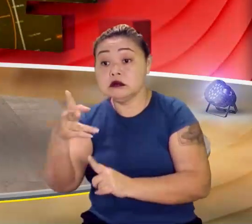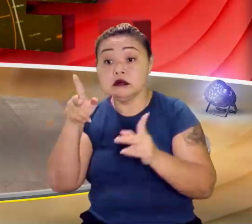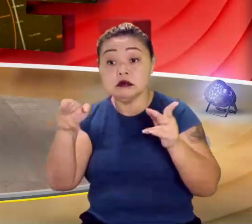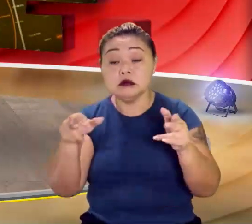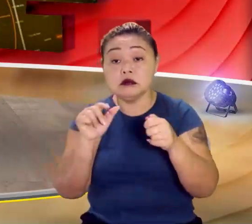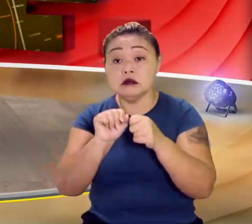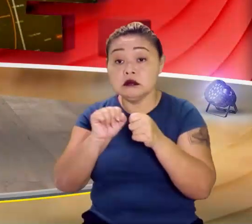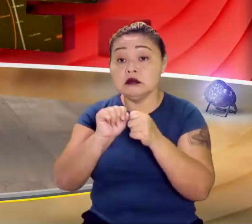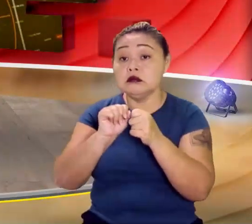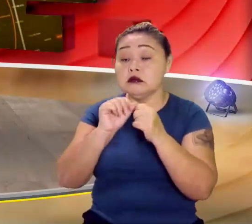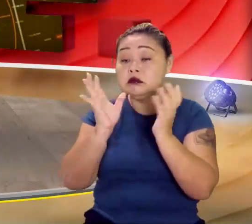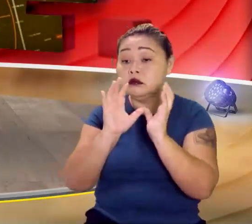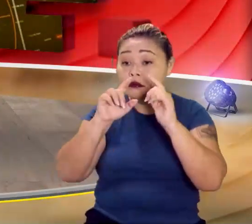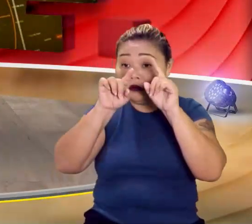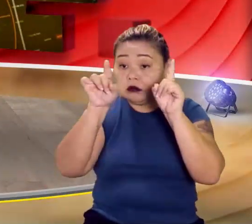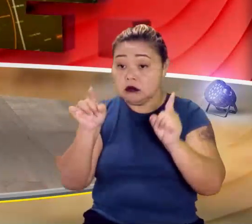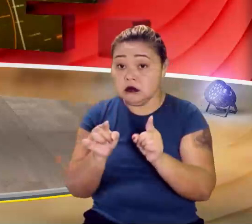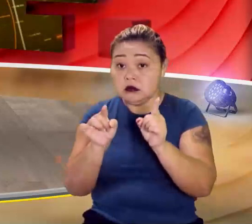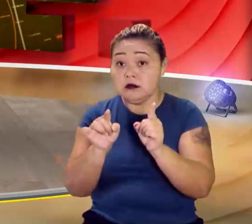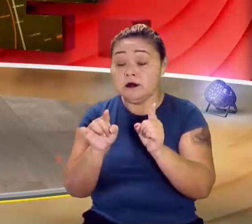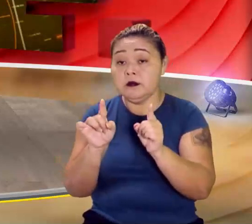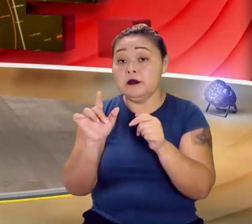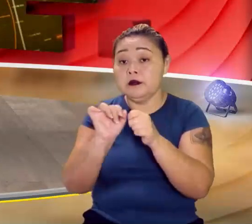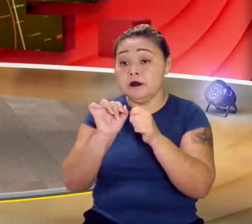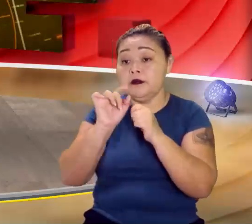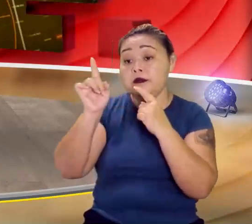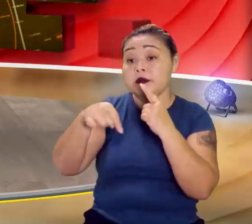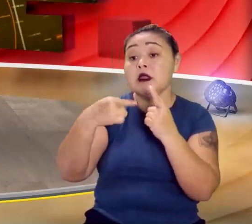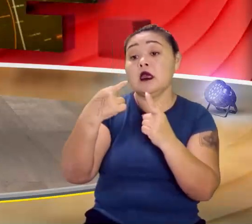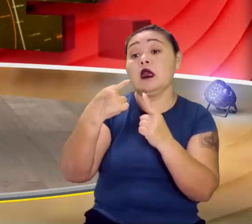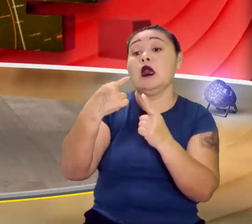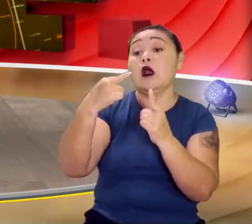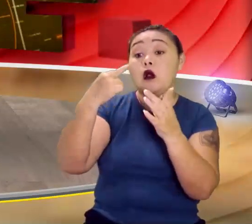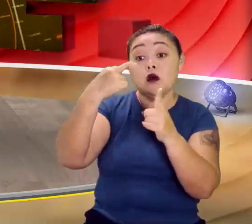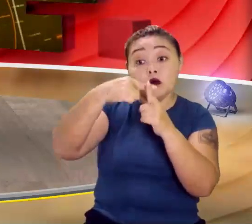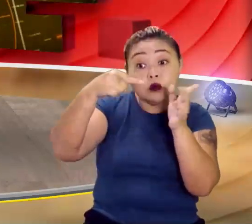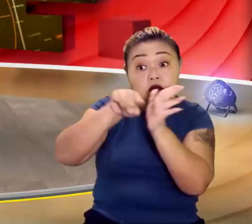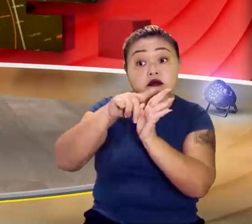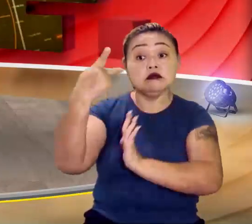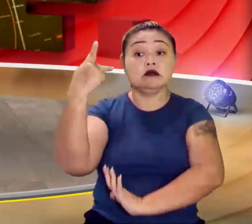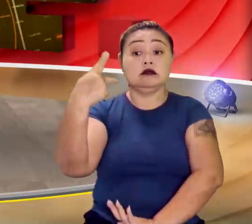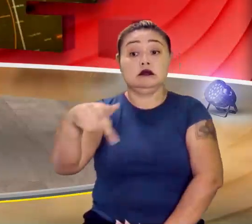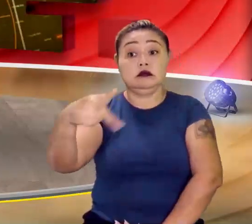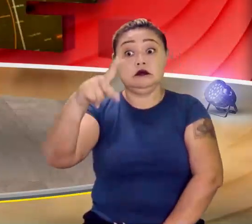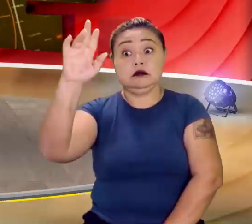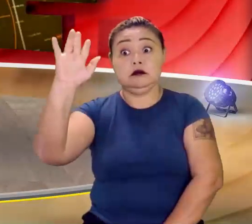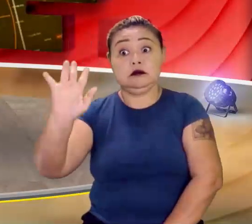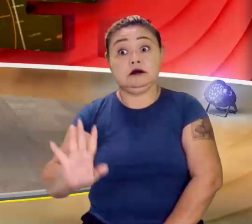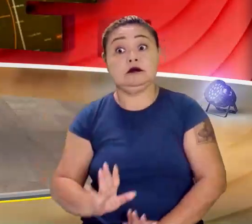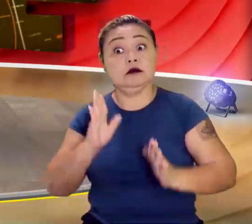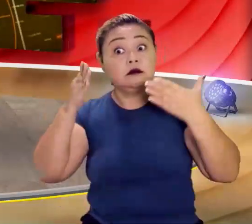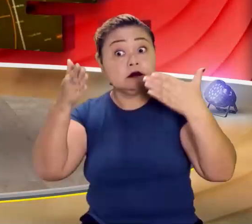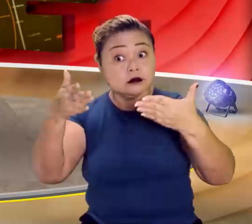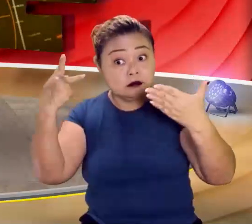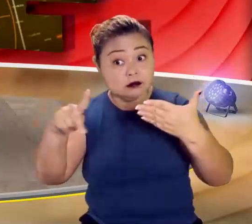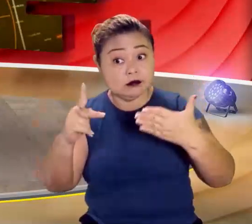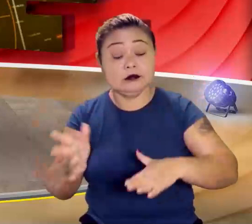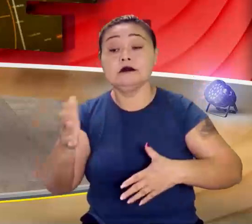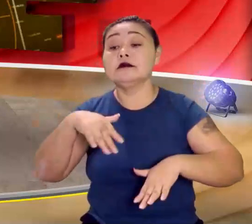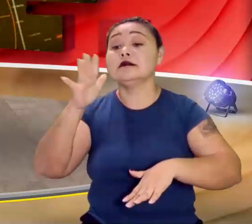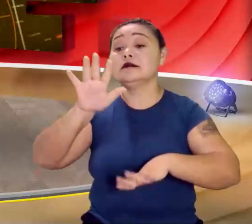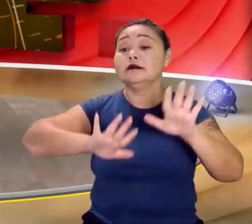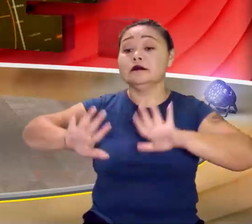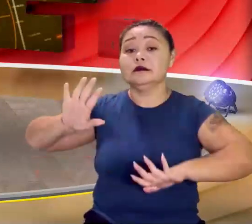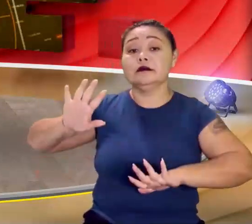nosso fator vai entre parênteses, porque o sinal é dele. É dele. É dele. Vamos a mais um cuidado?